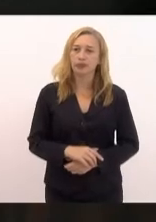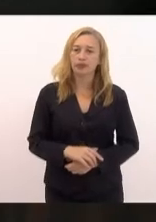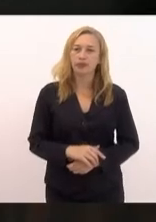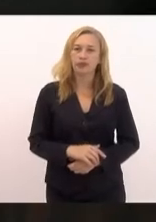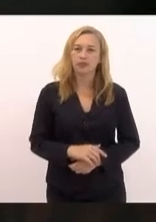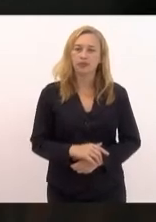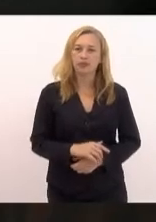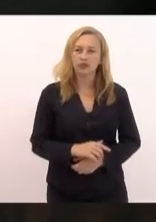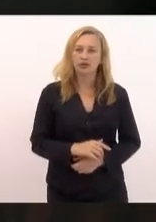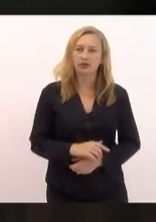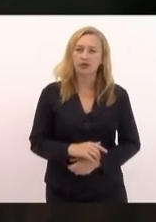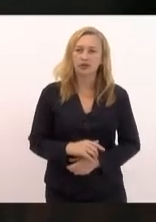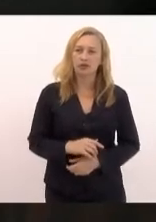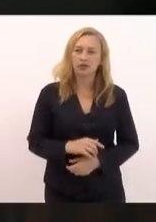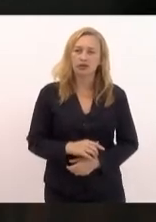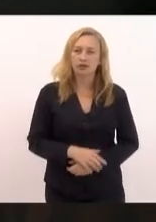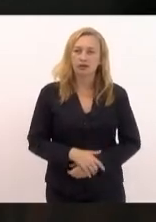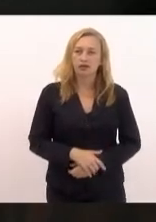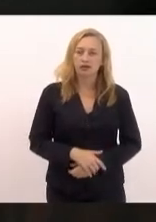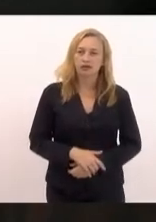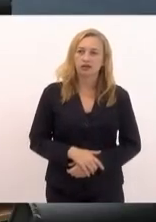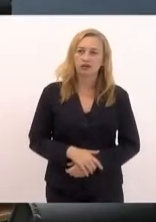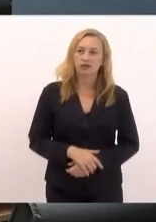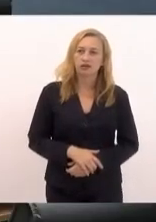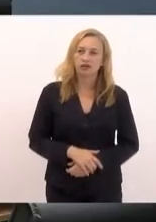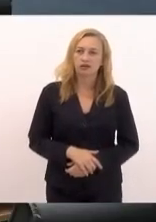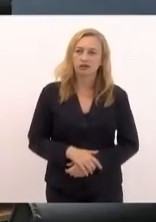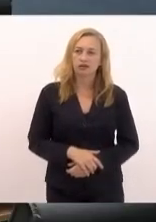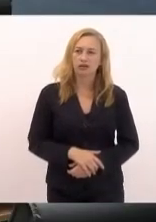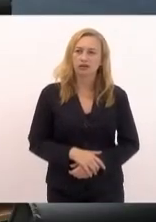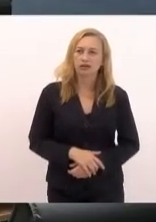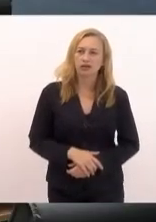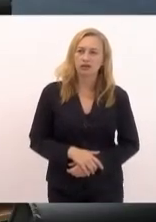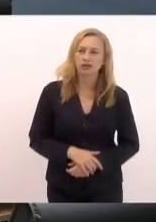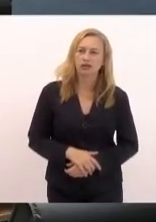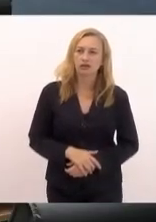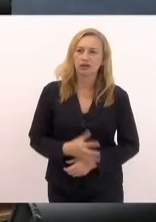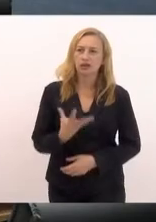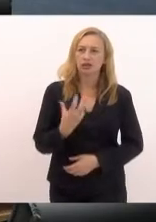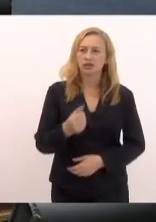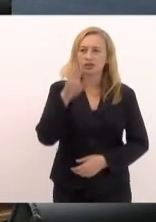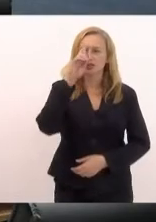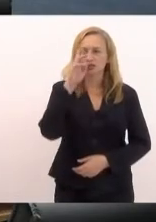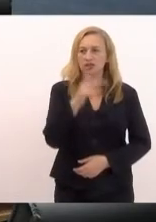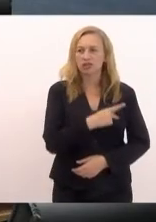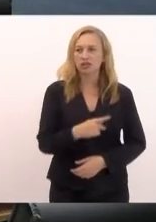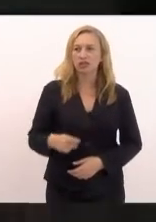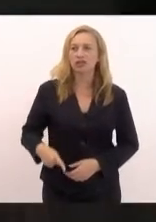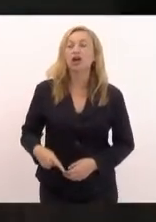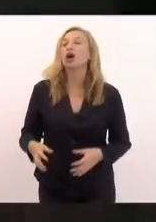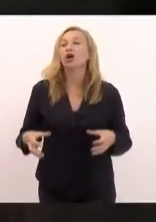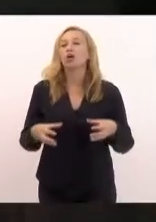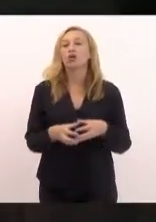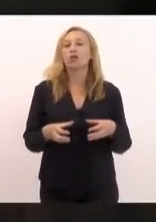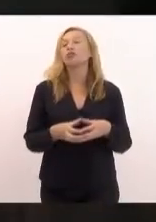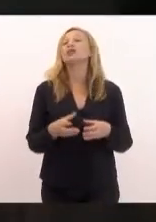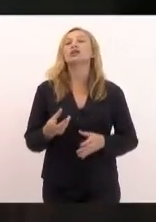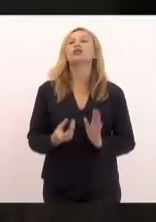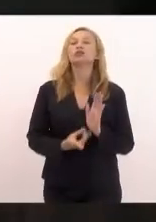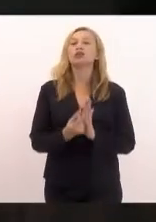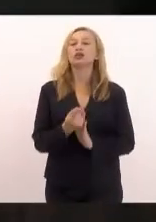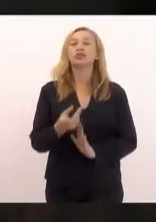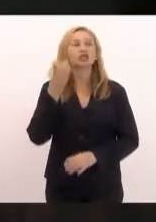Deputado Noel de Carvalho. Noel de Carvalho. Favorável, presidente. Pela Comissão de Orçamento,